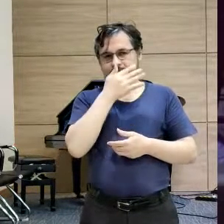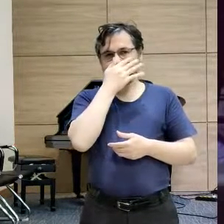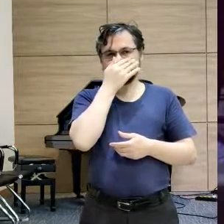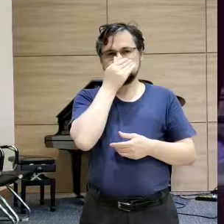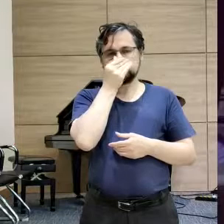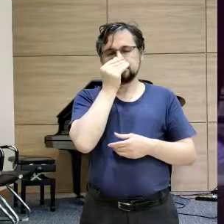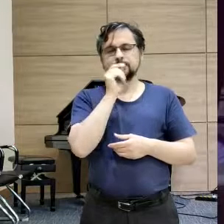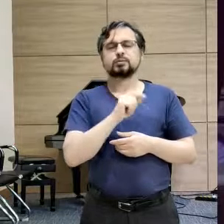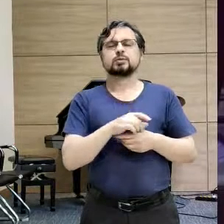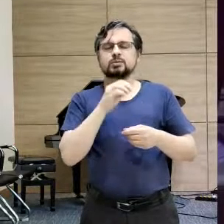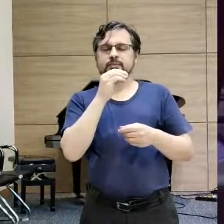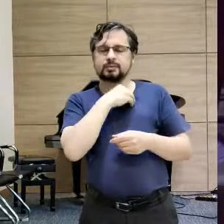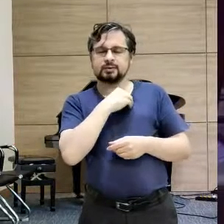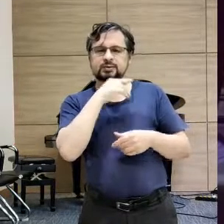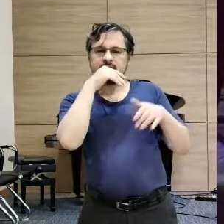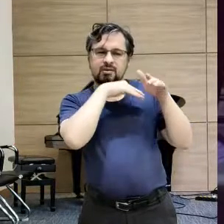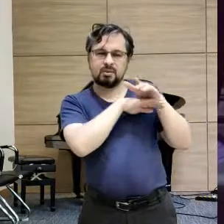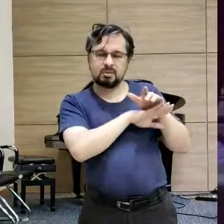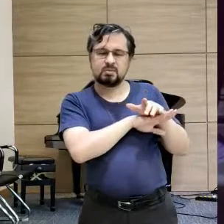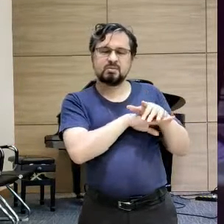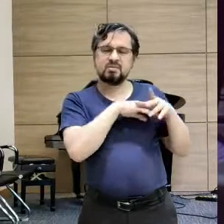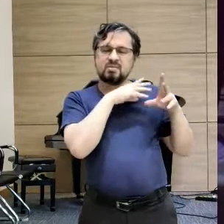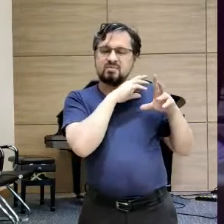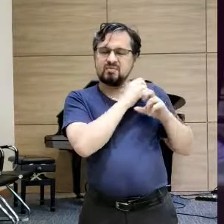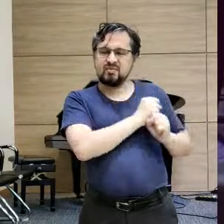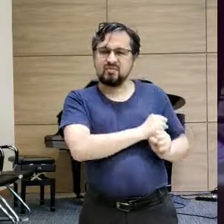está agasalhando, segurando,